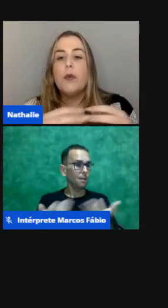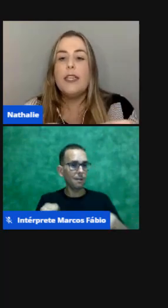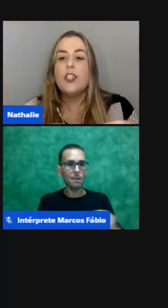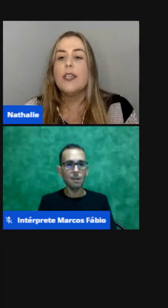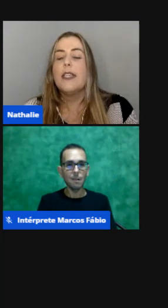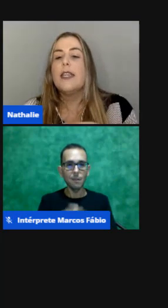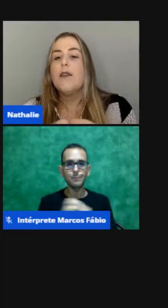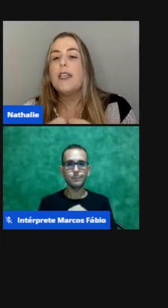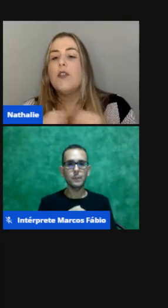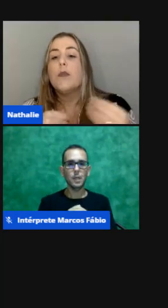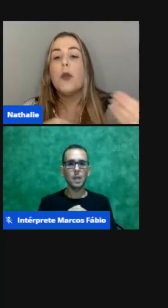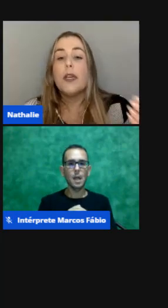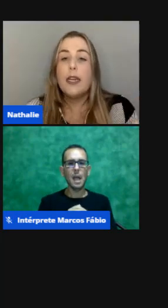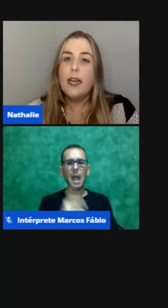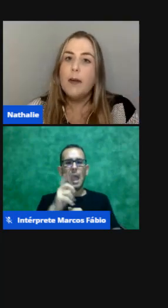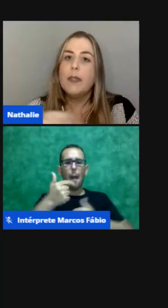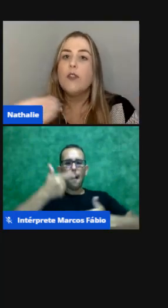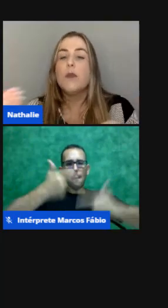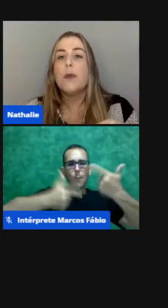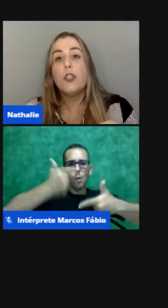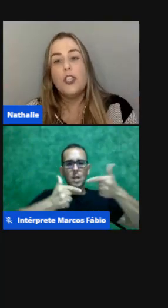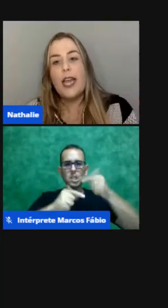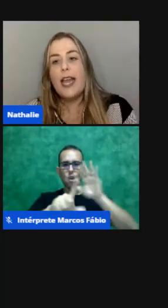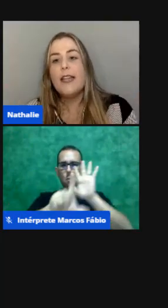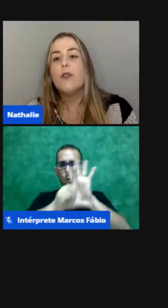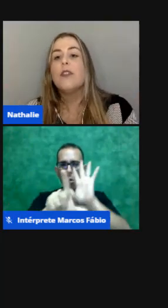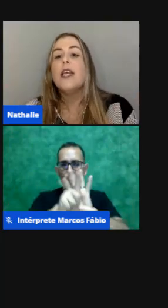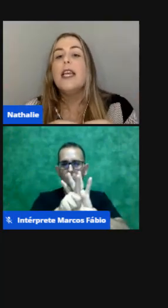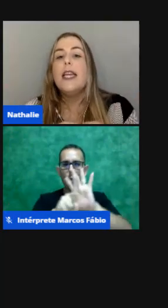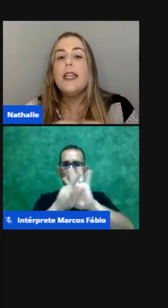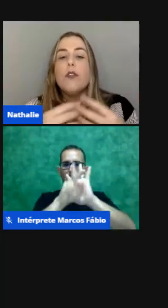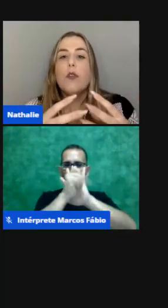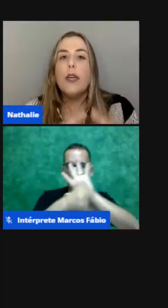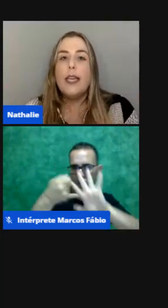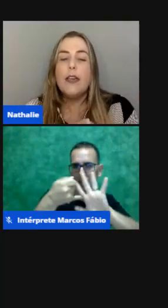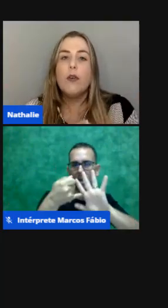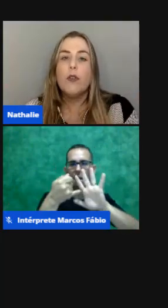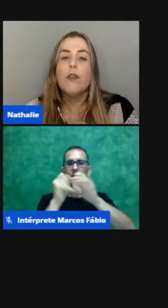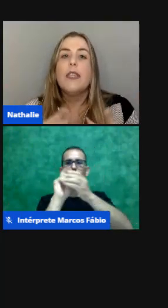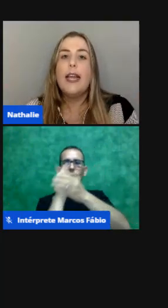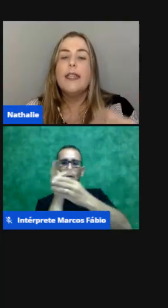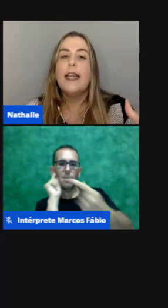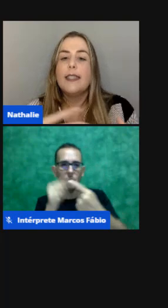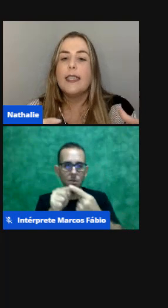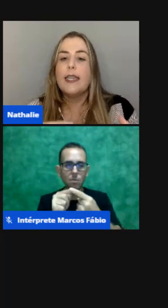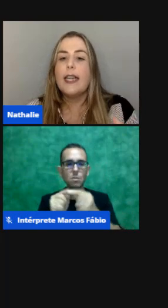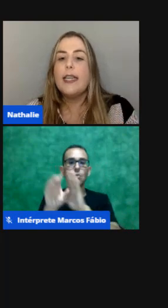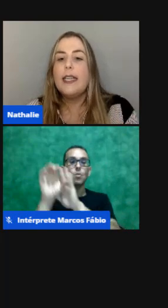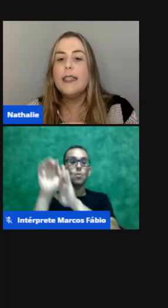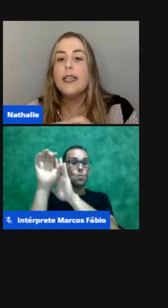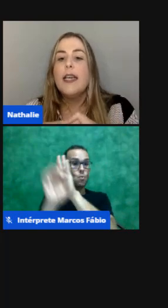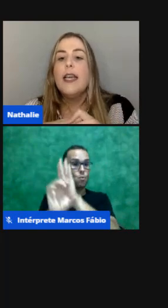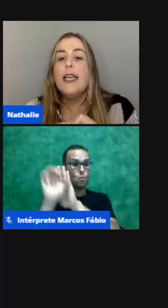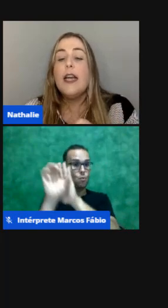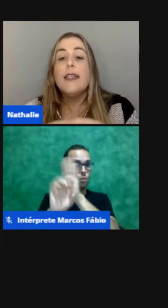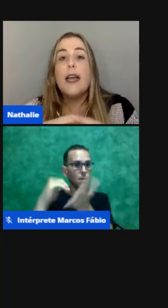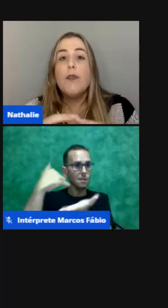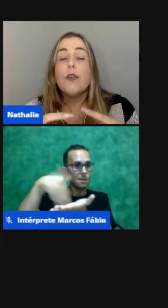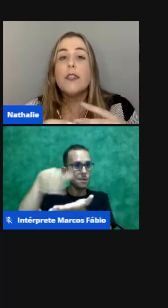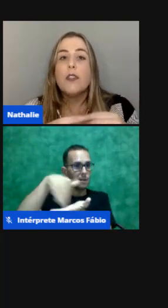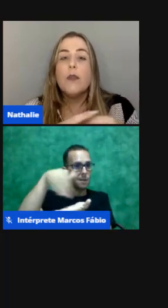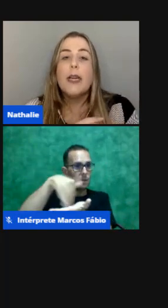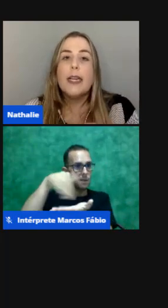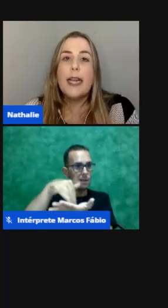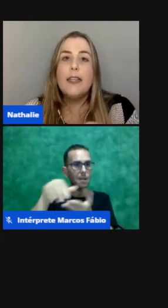forças políticas, através dos programas, dos projetos e do currículo, das secretarias, e até